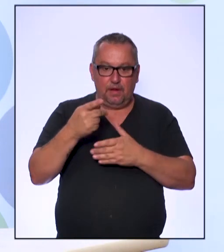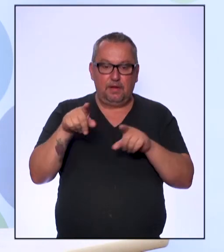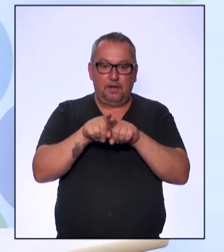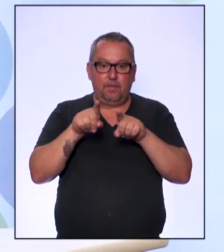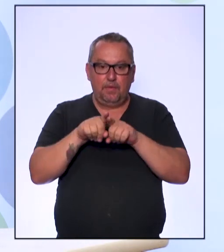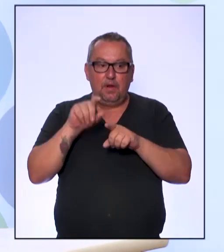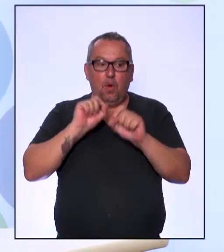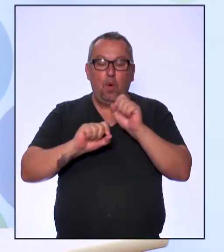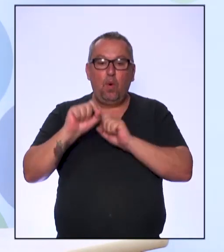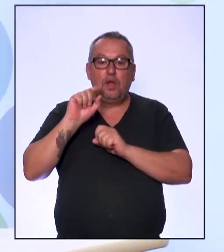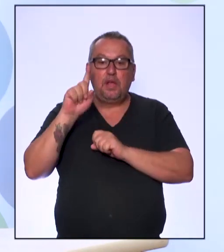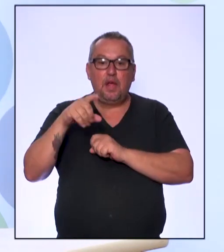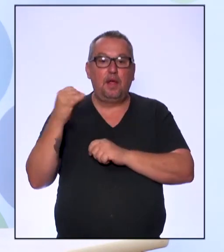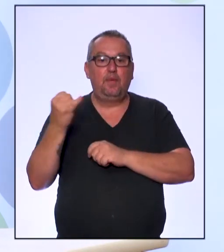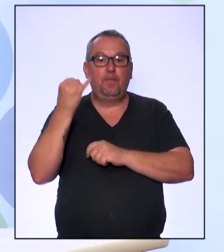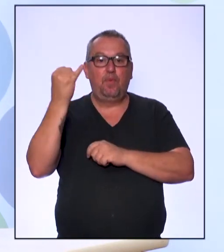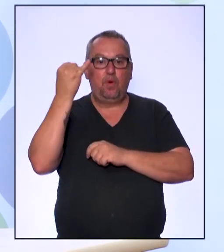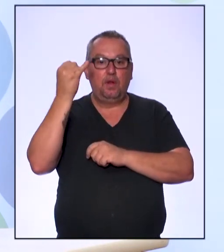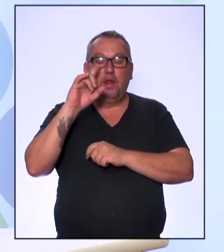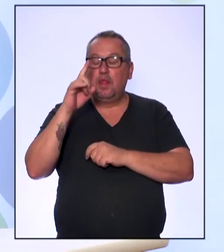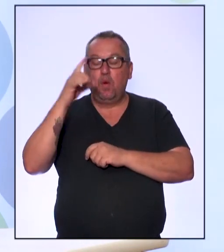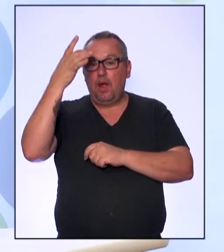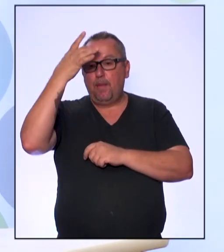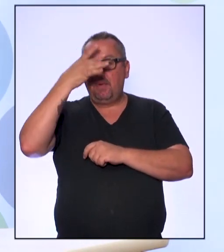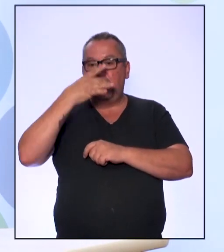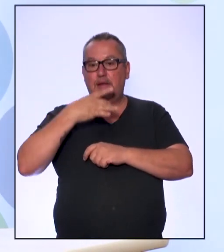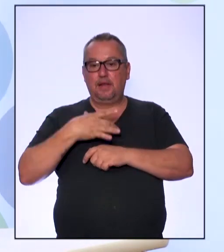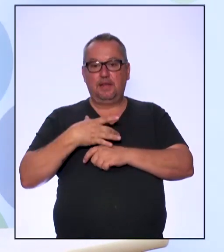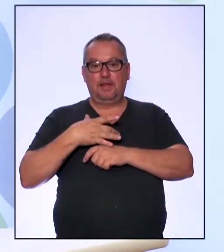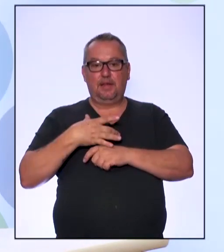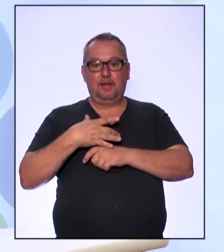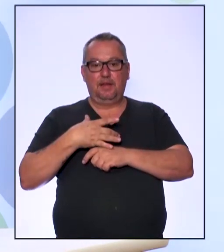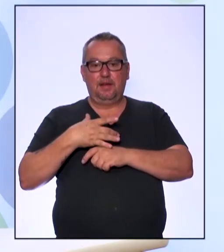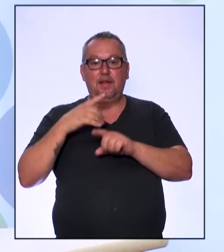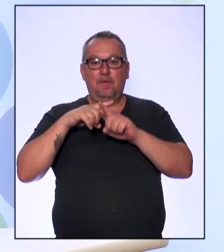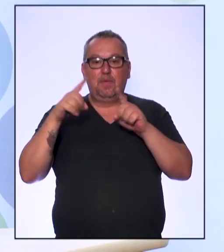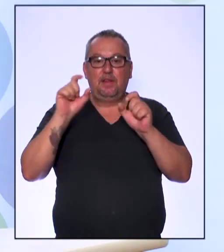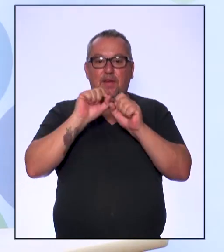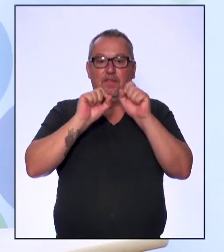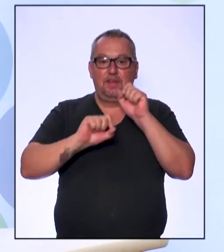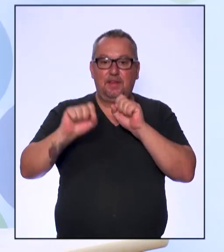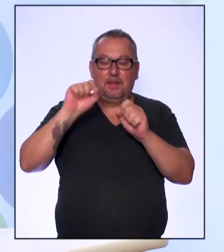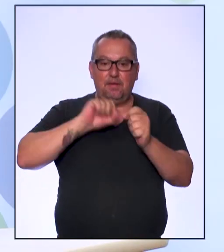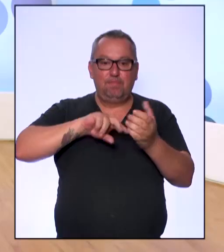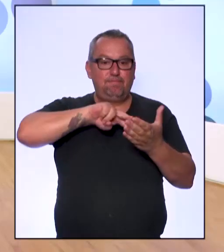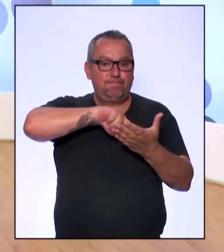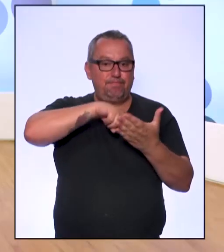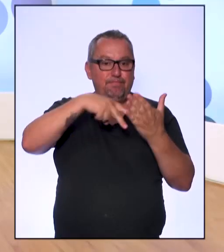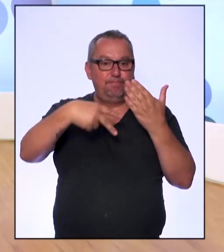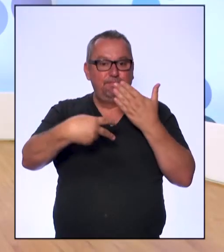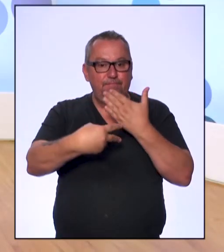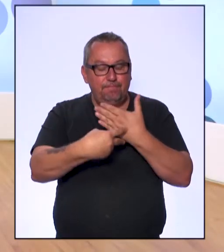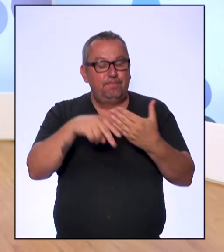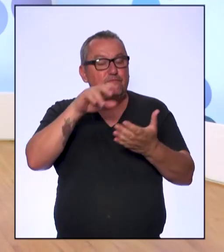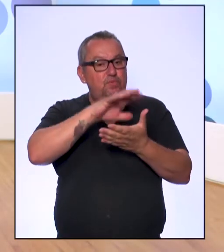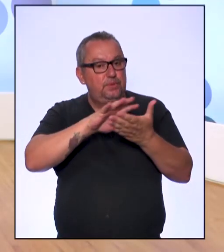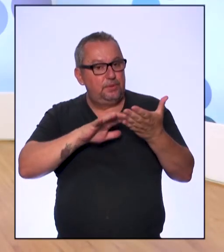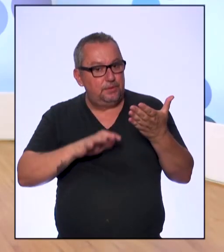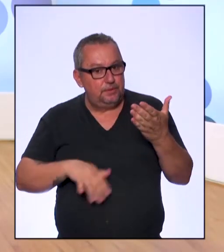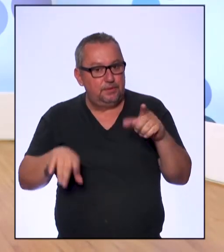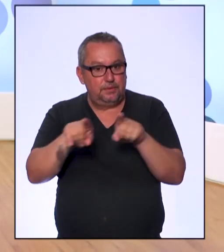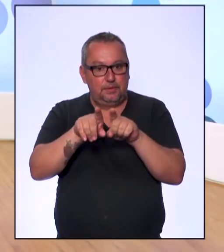clichê, o que realmente importa não é a aparência. Então, eles fizeram aí uma intertextualidade com a questão dos